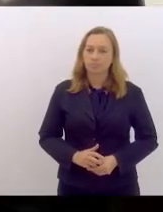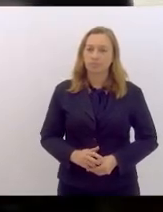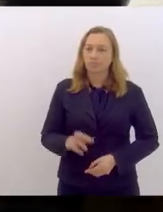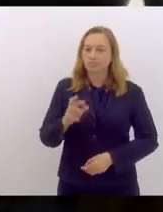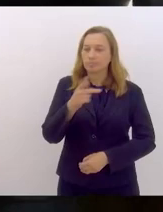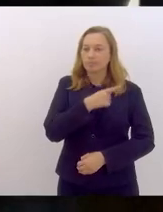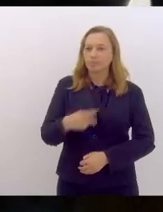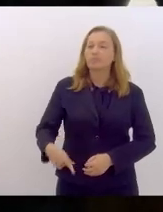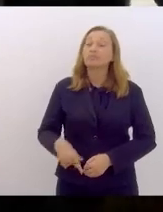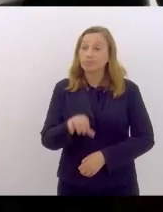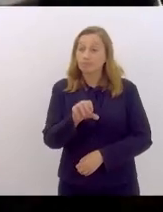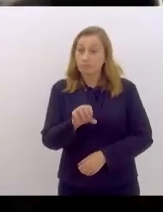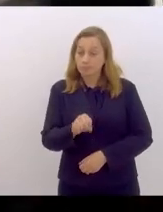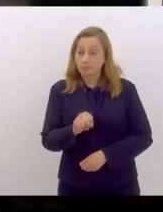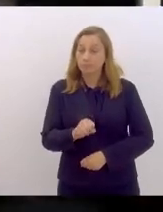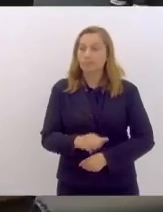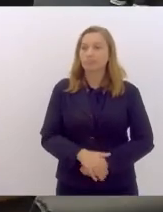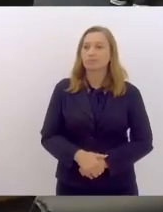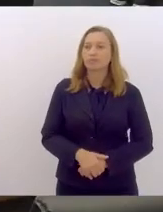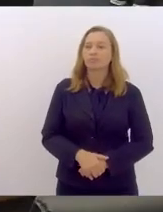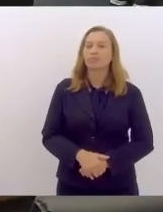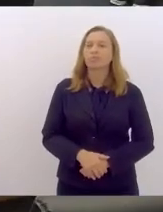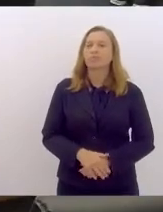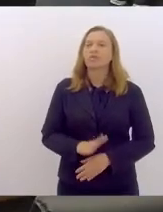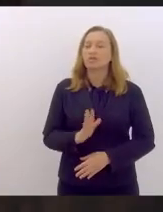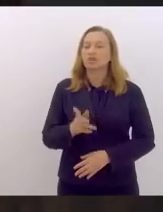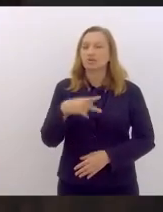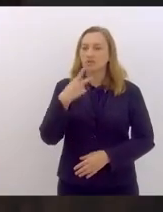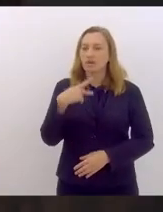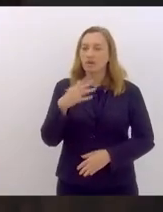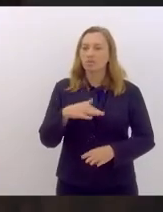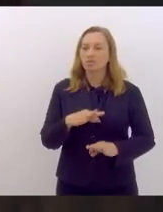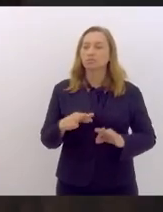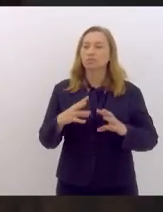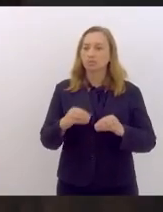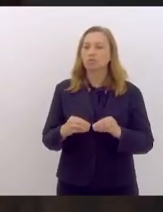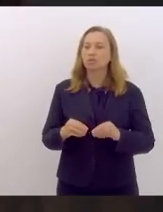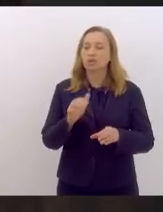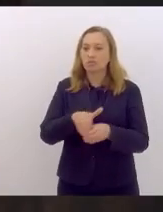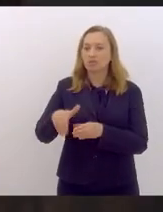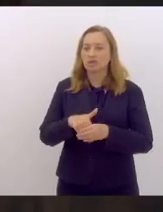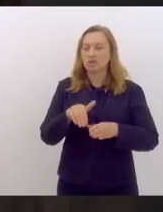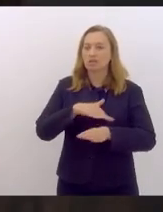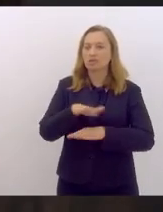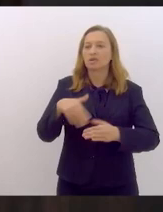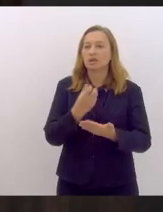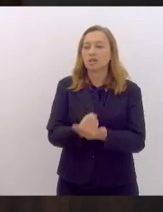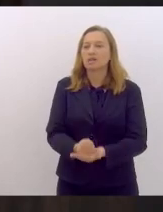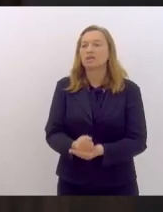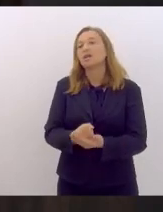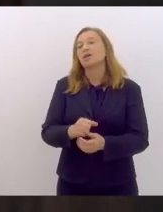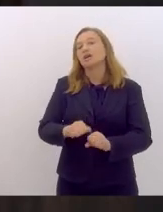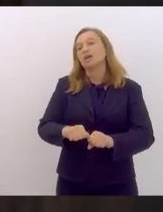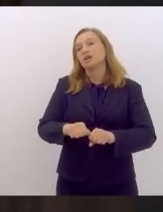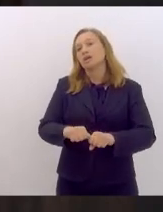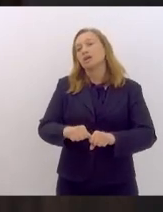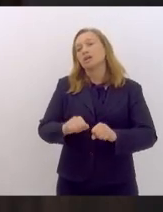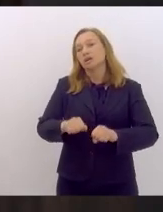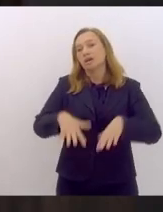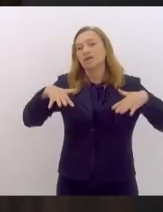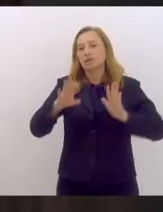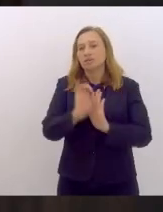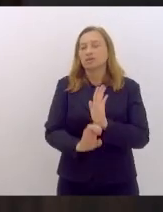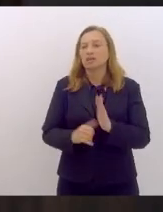Presidente, favorável. Com os pareceres emitidos, em votação as emendas de plenário. Senhores que aprovam, permaneçam como